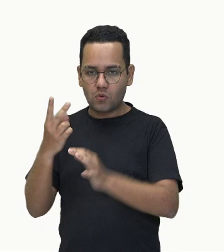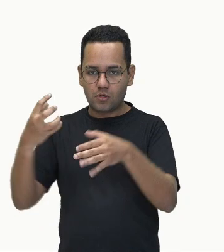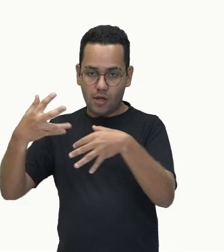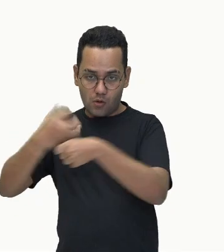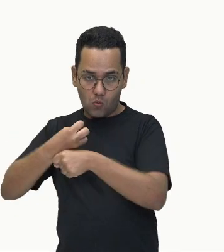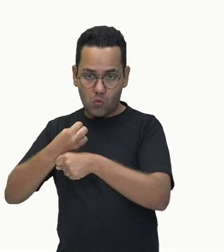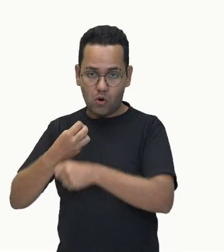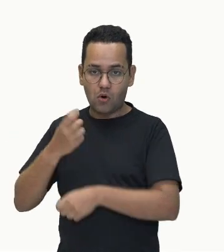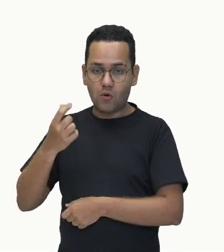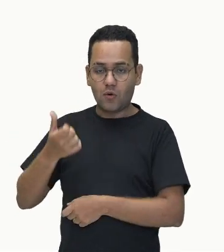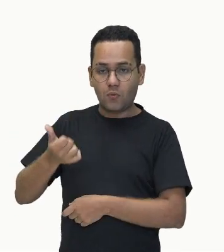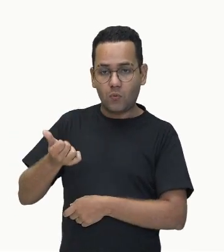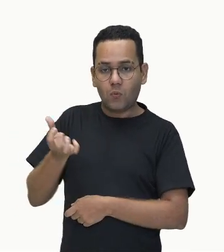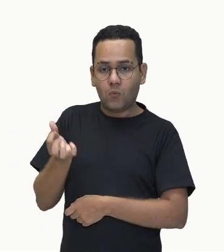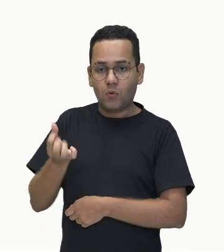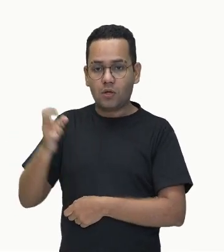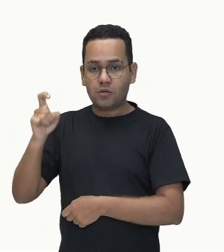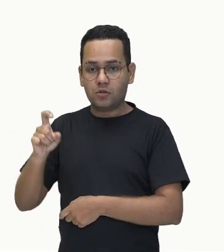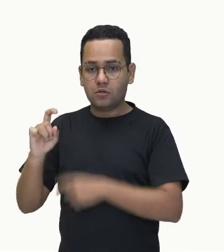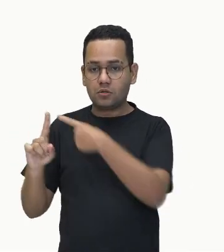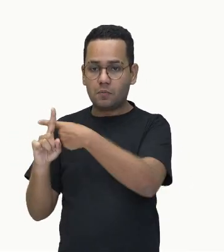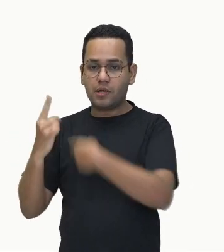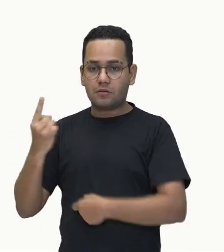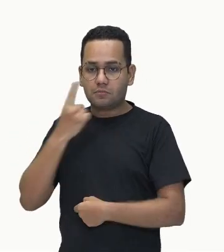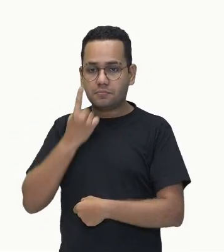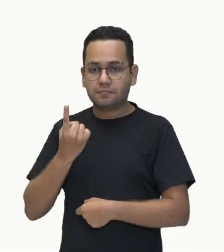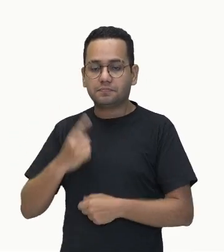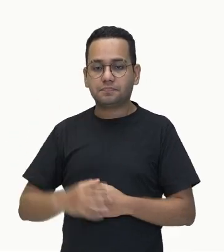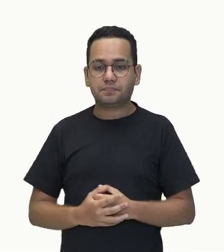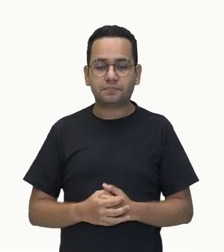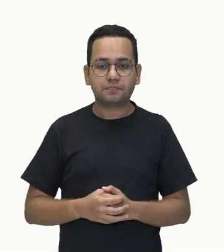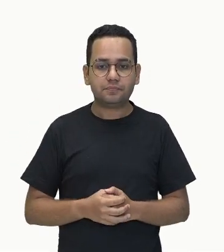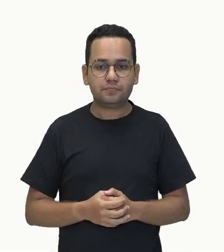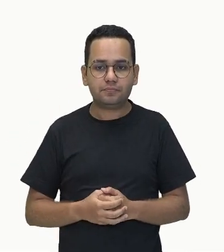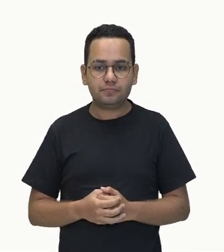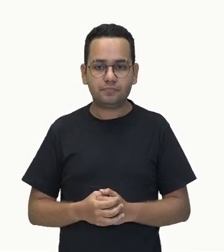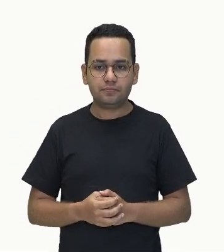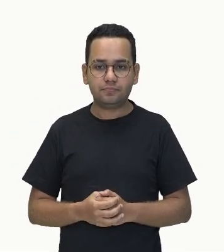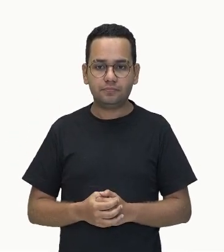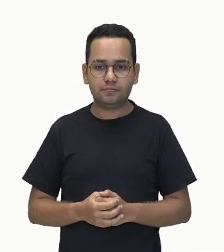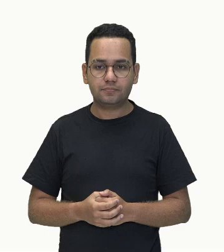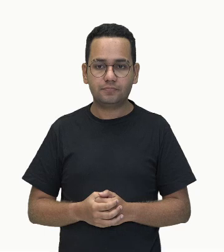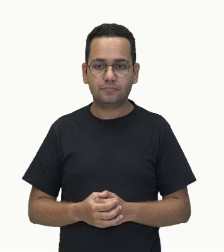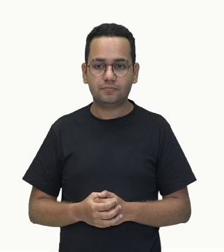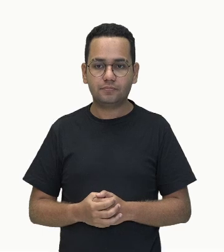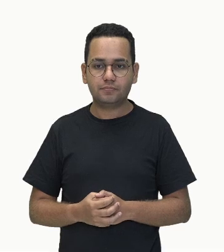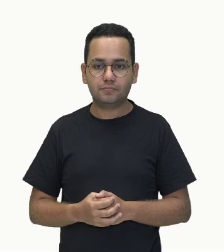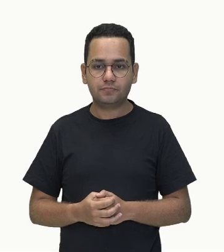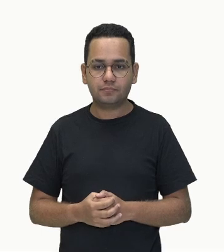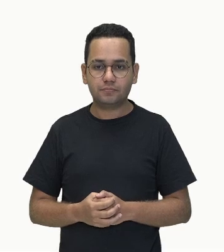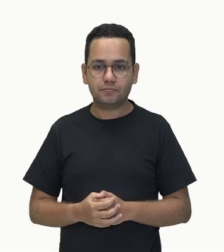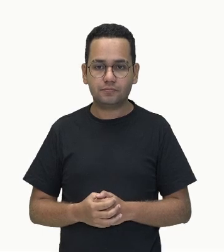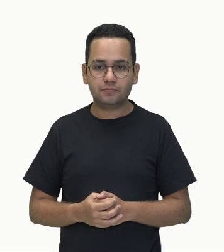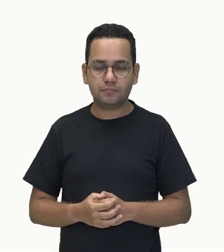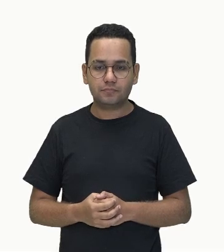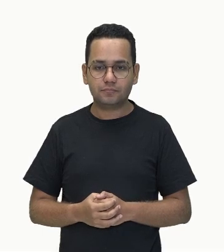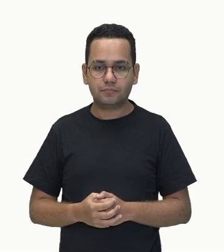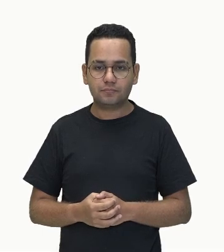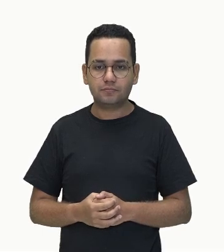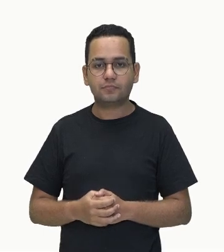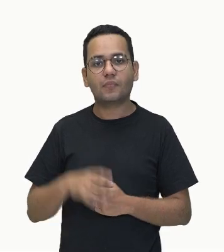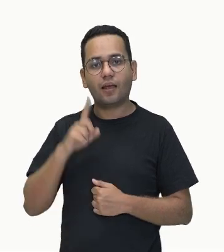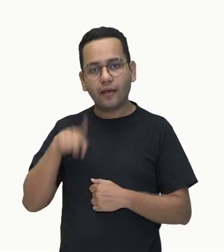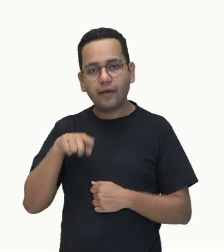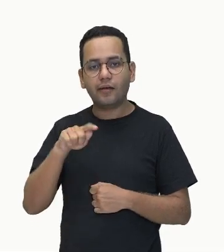minhas incógnitas no expoente Tá bom então isso é equação